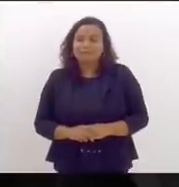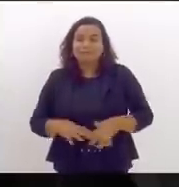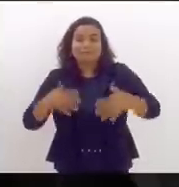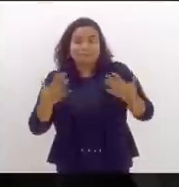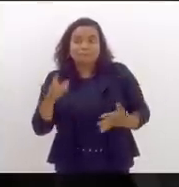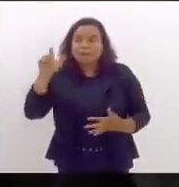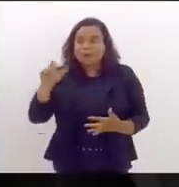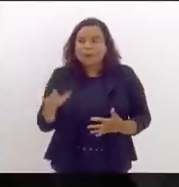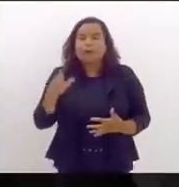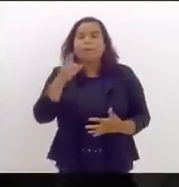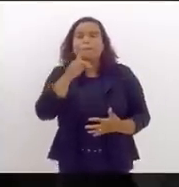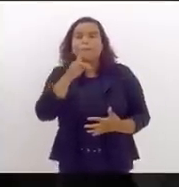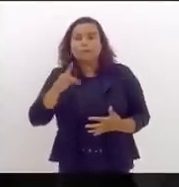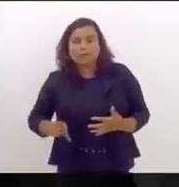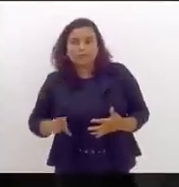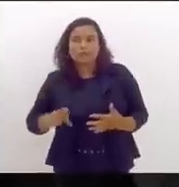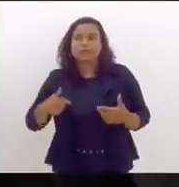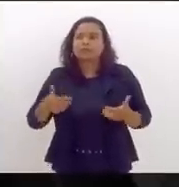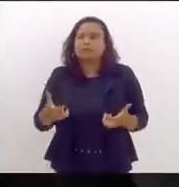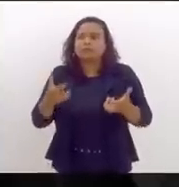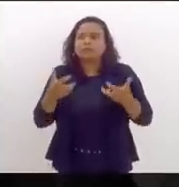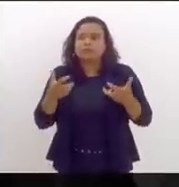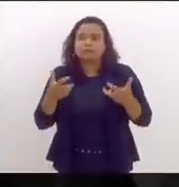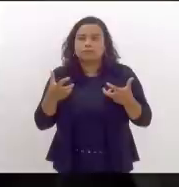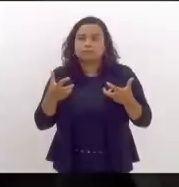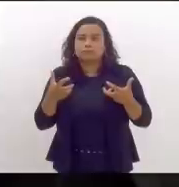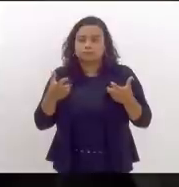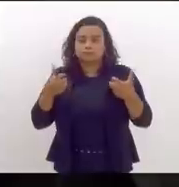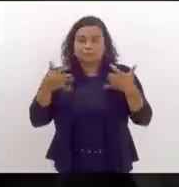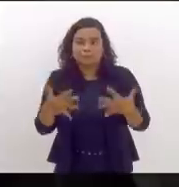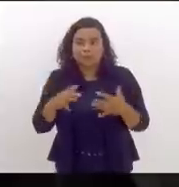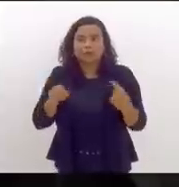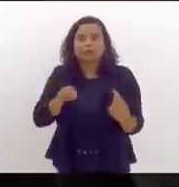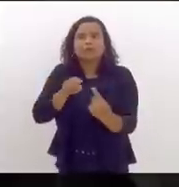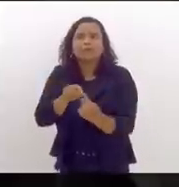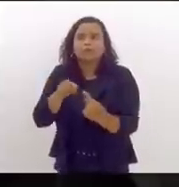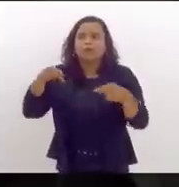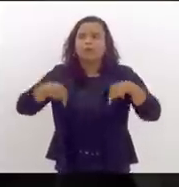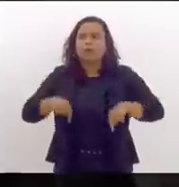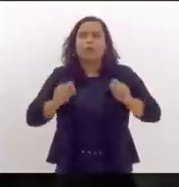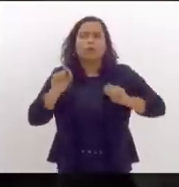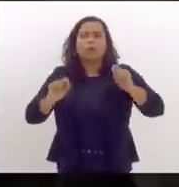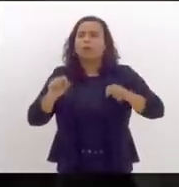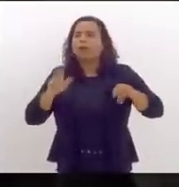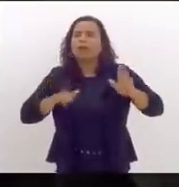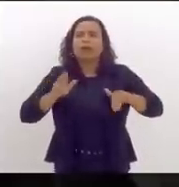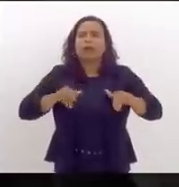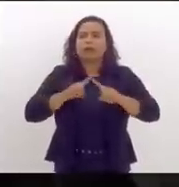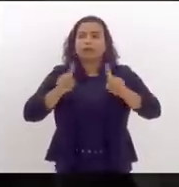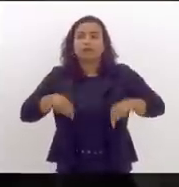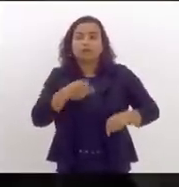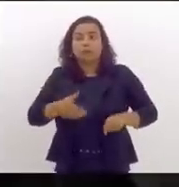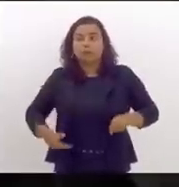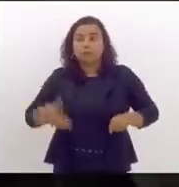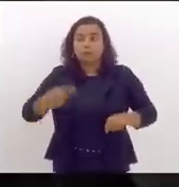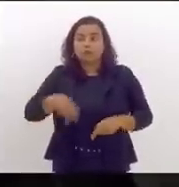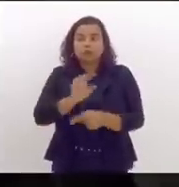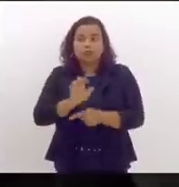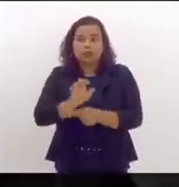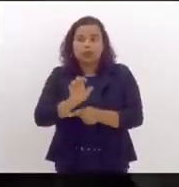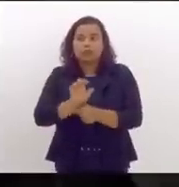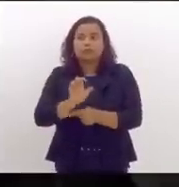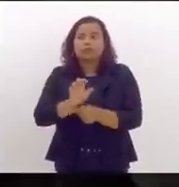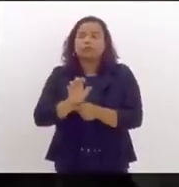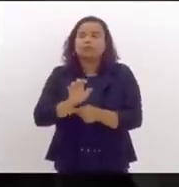senhora Presidente Quero me dirigir hoje aos funcionários públicos estaduais